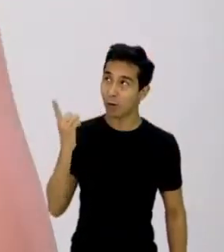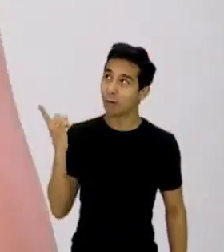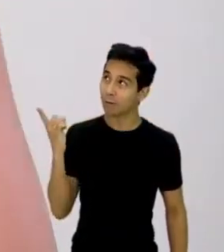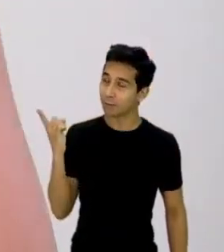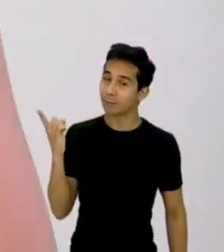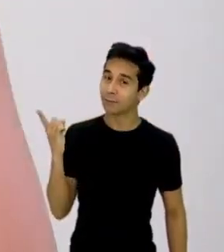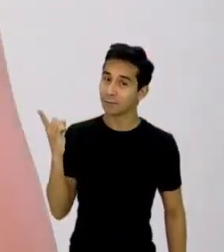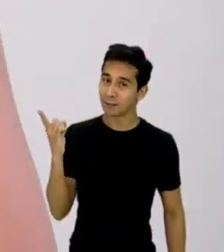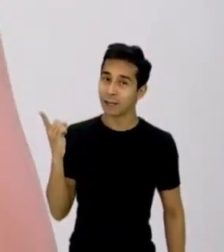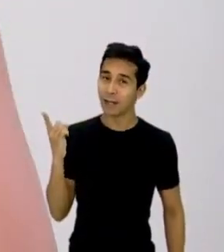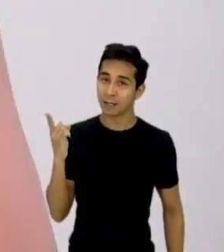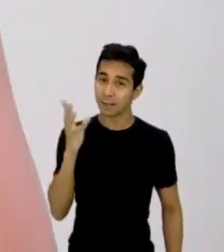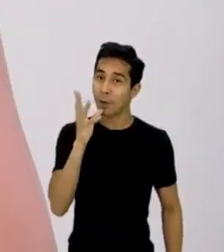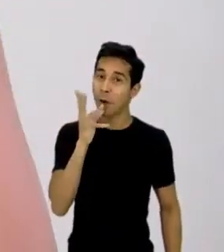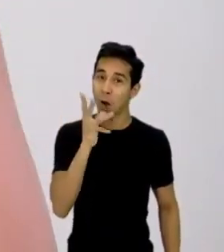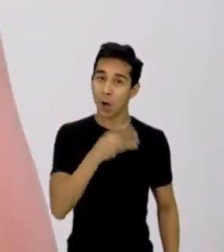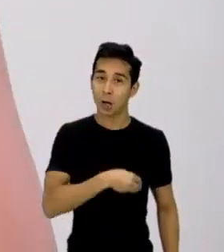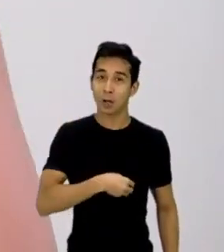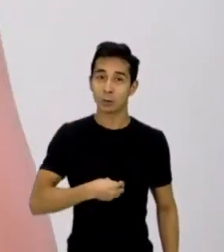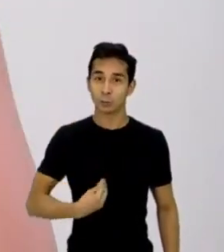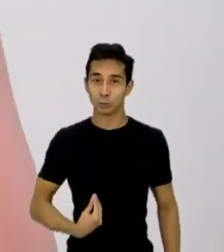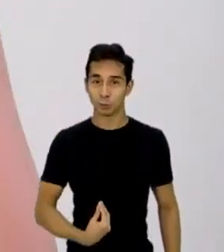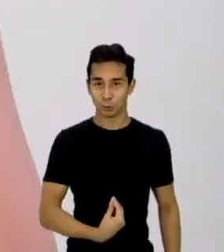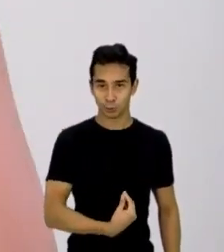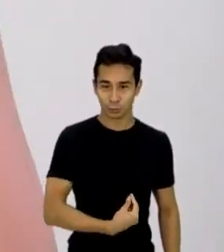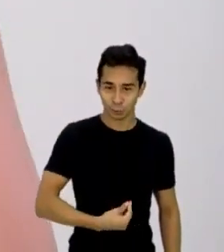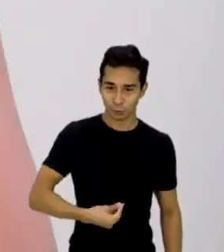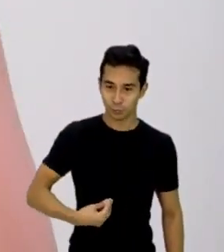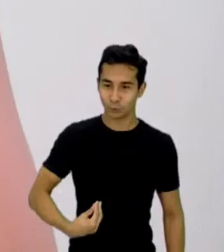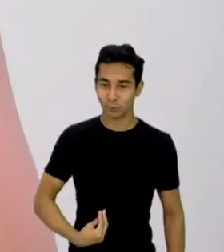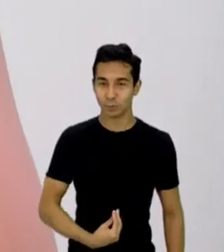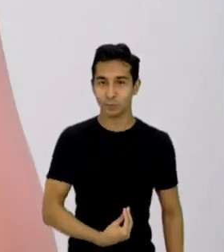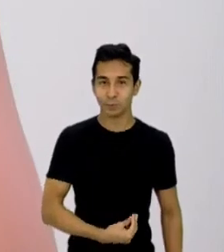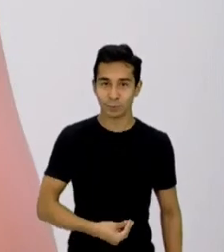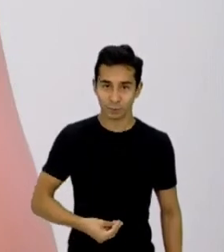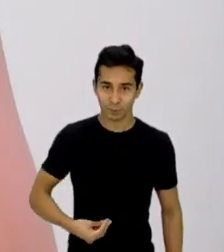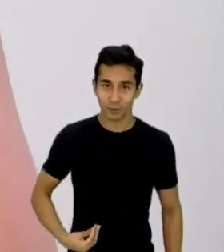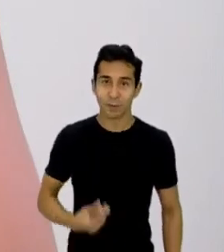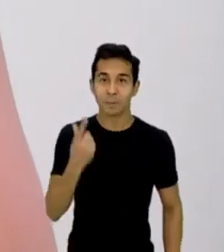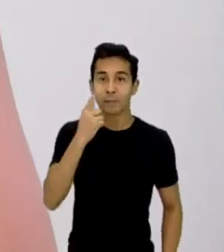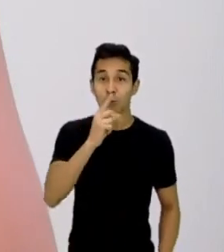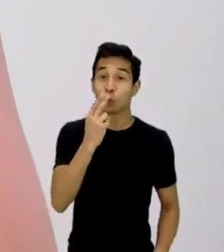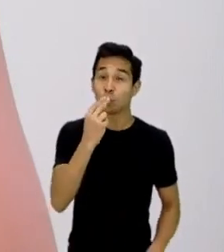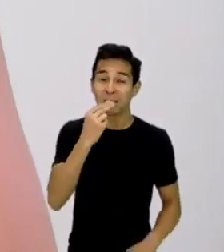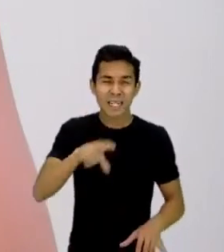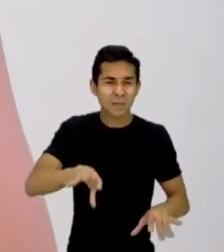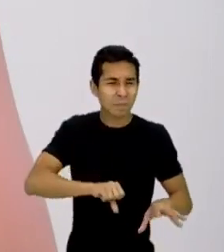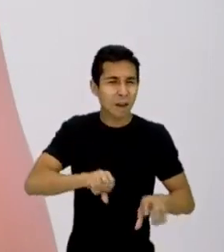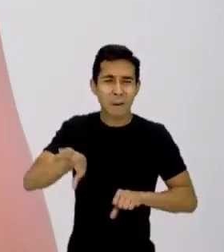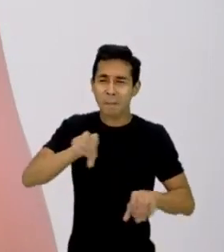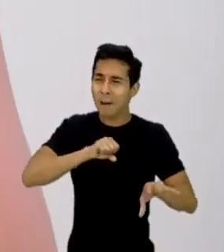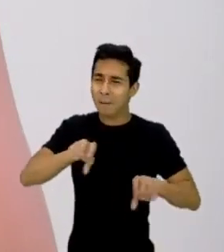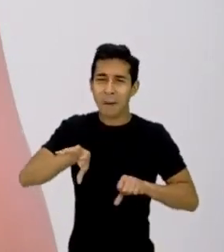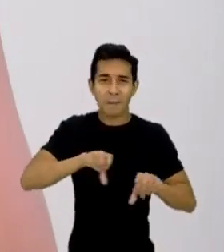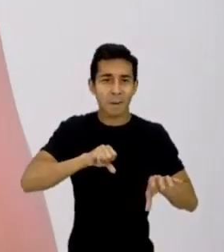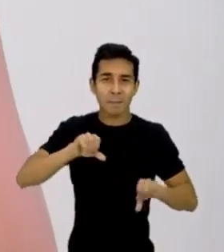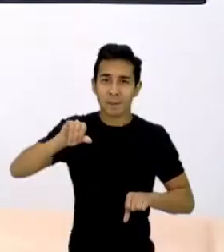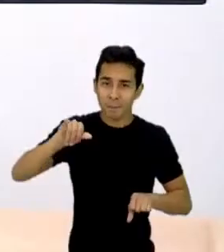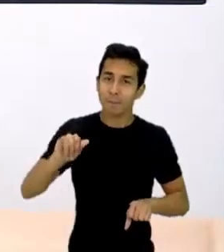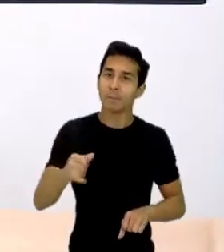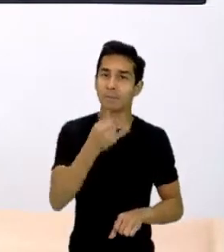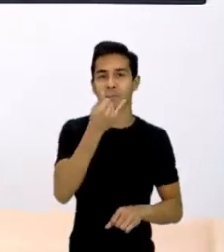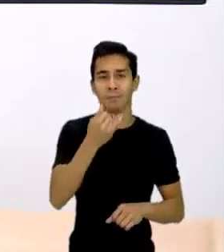dá várias voltinhas ali para ajudar nesse processo de absorver o máximo de nutrientes que